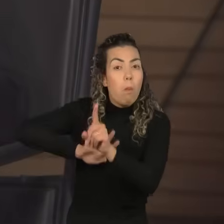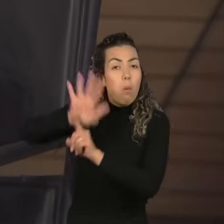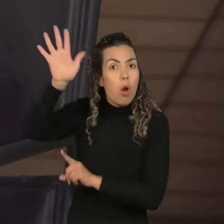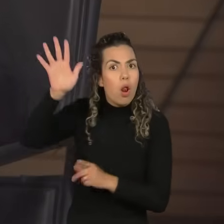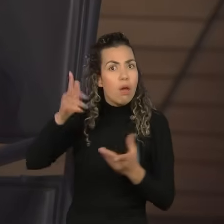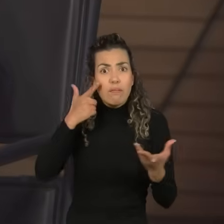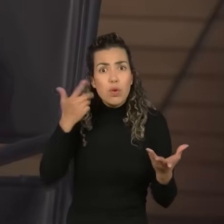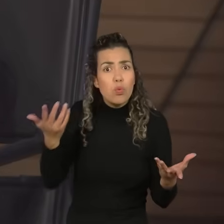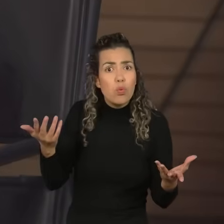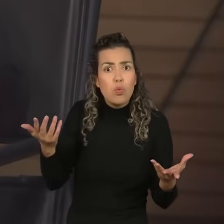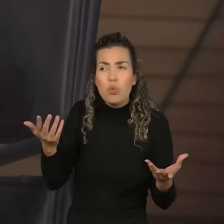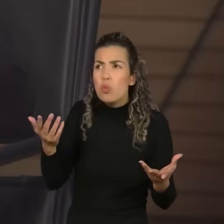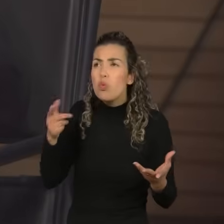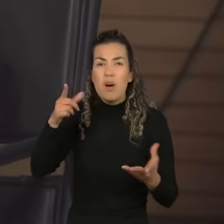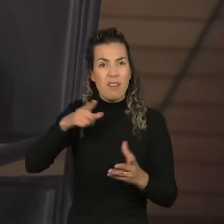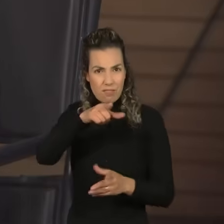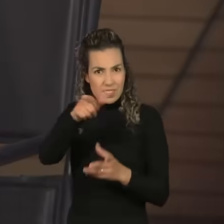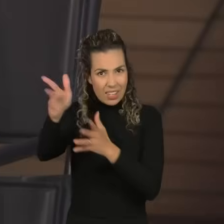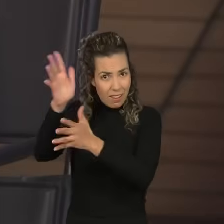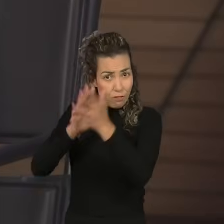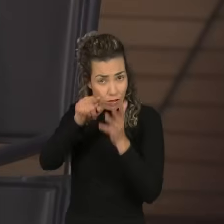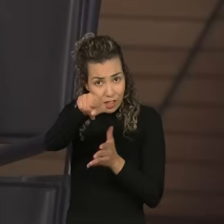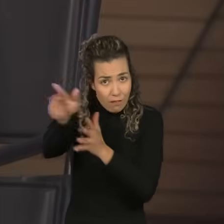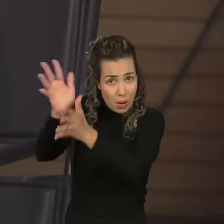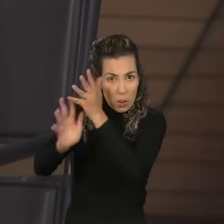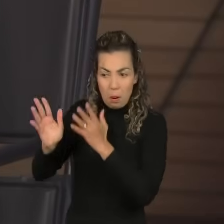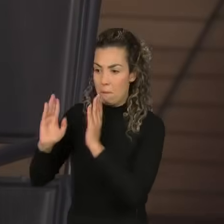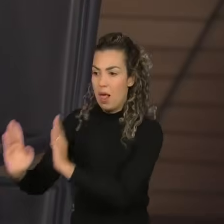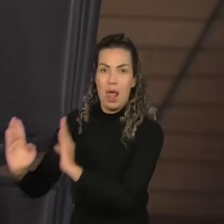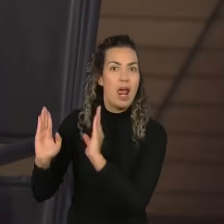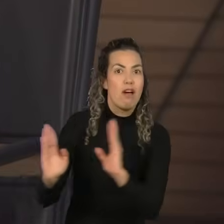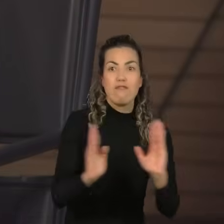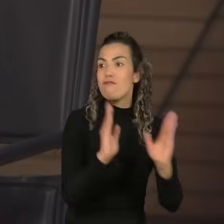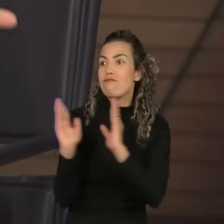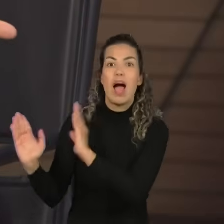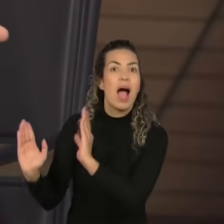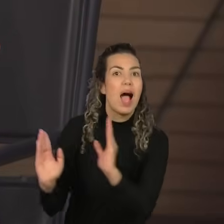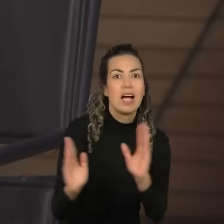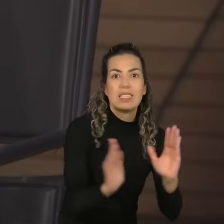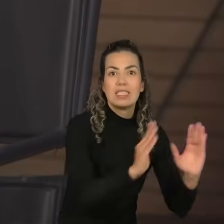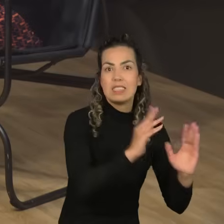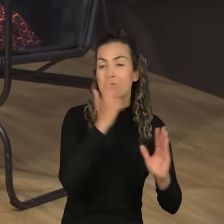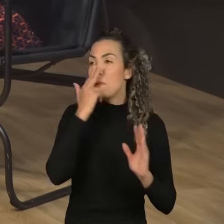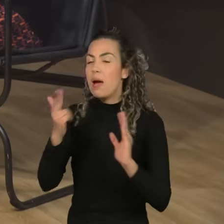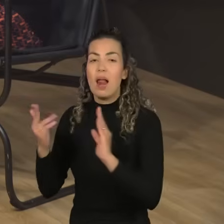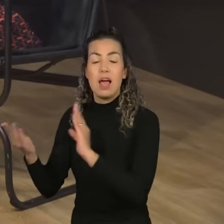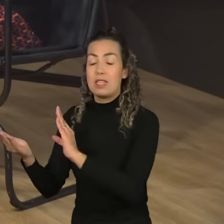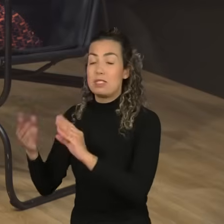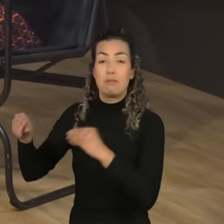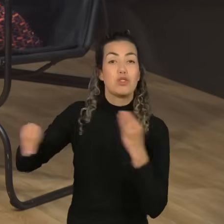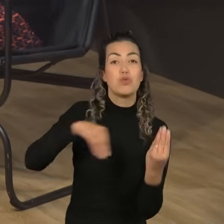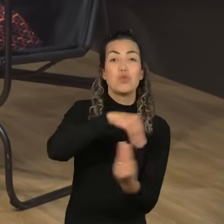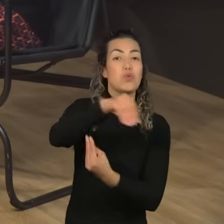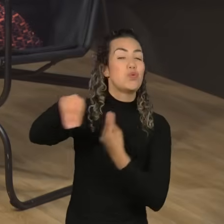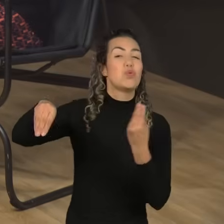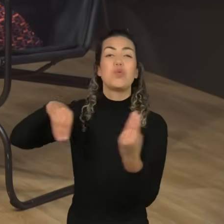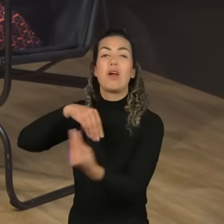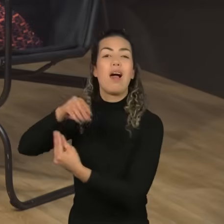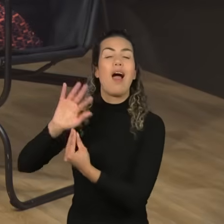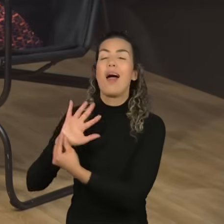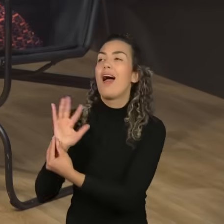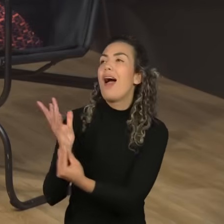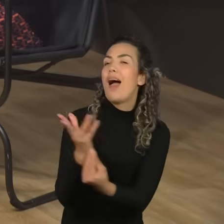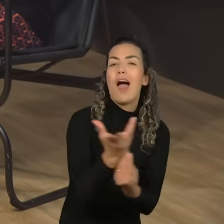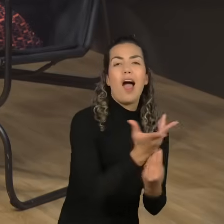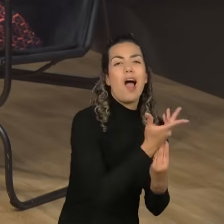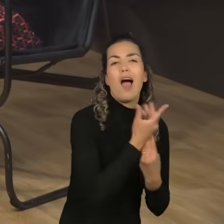né, diversas fases e pulando de galho em galho nas artes, né, que são esses